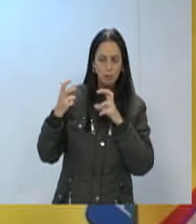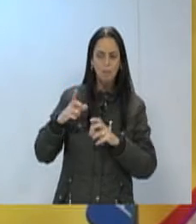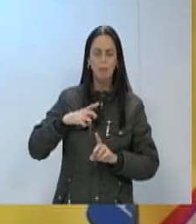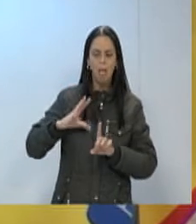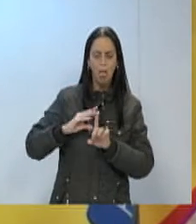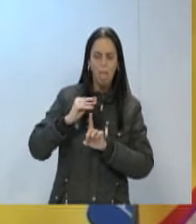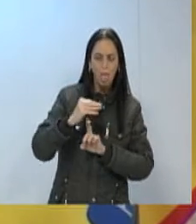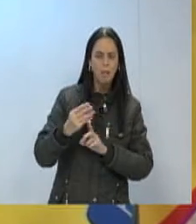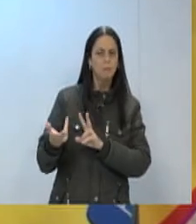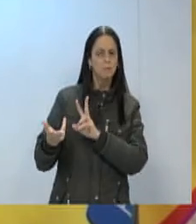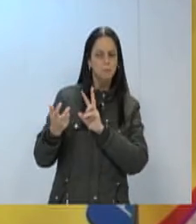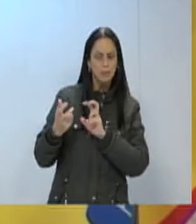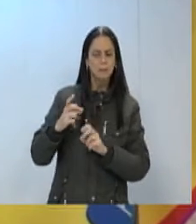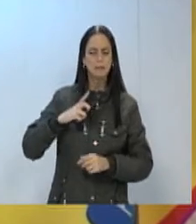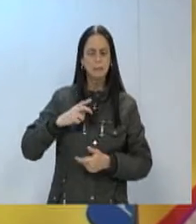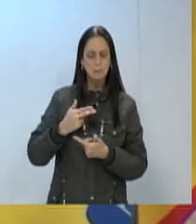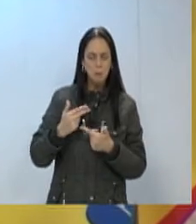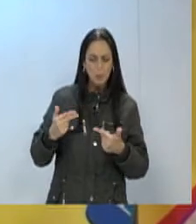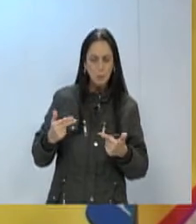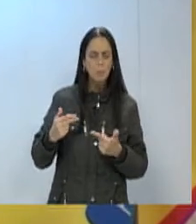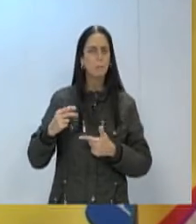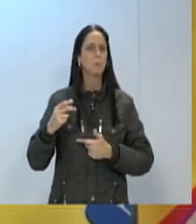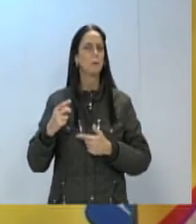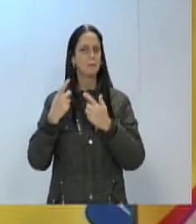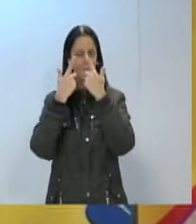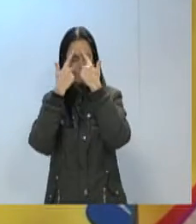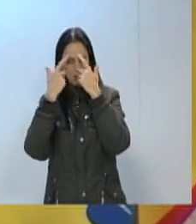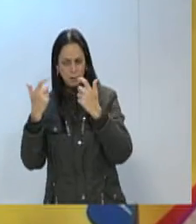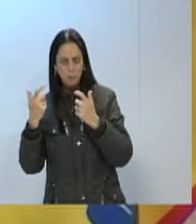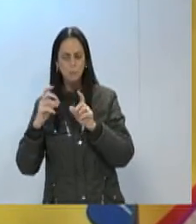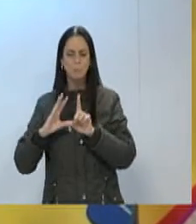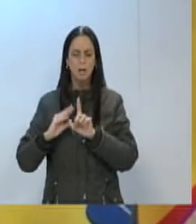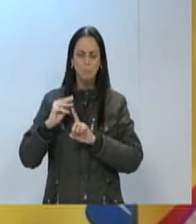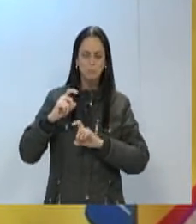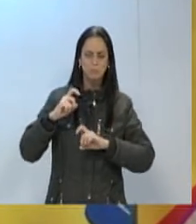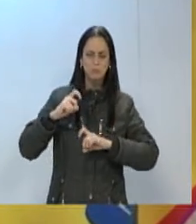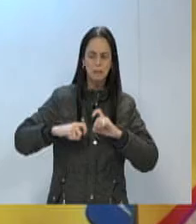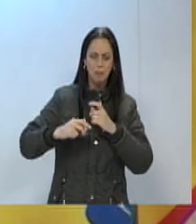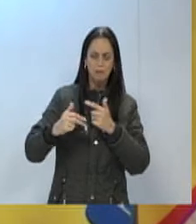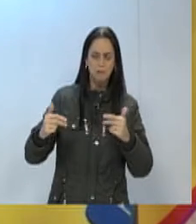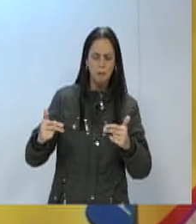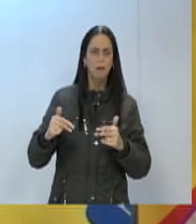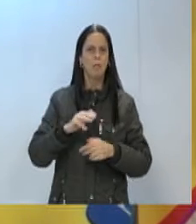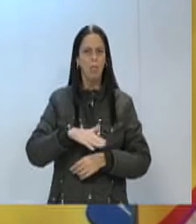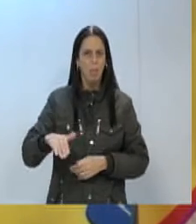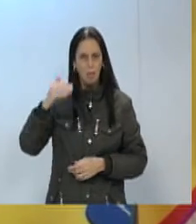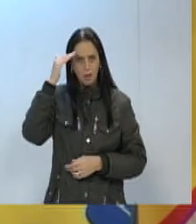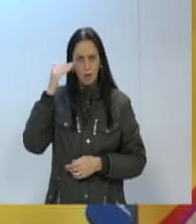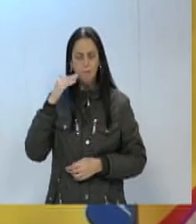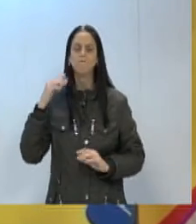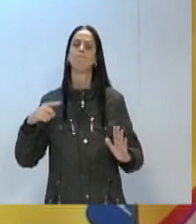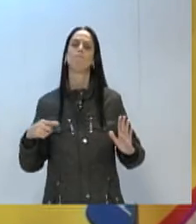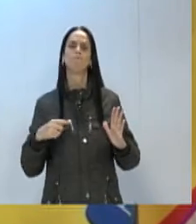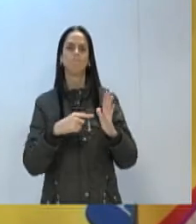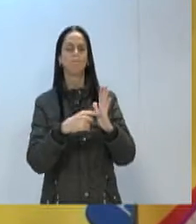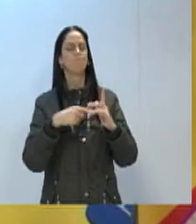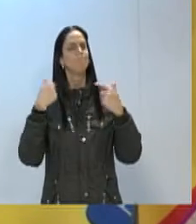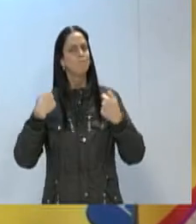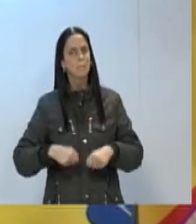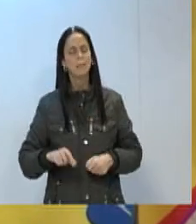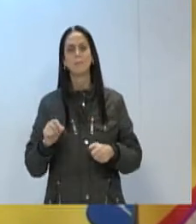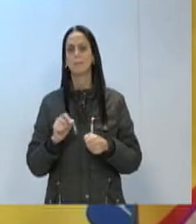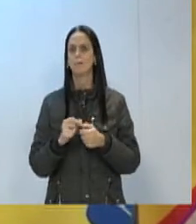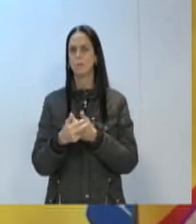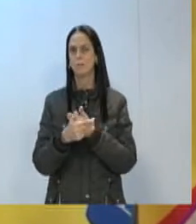percepção de que alguma forma de violência eo abuso sexual exploração sexual infanto-juvenil que se tomem as devidas